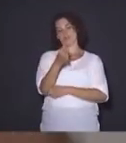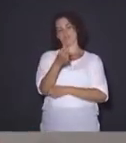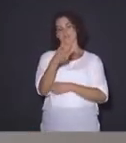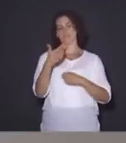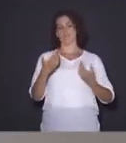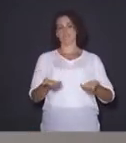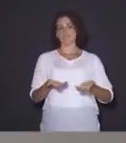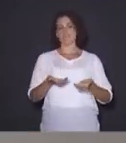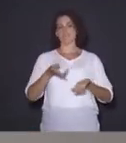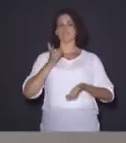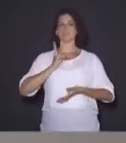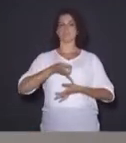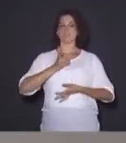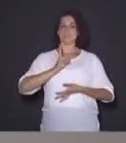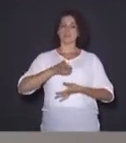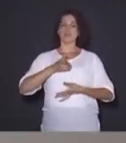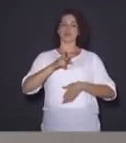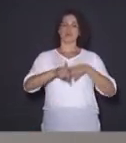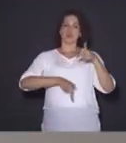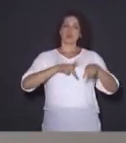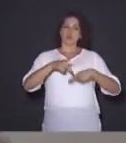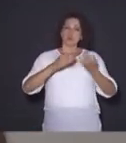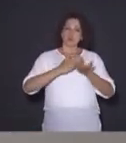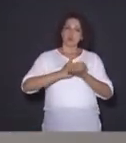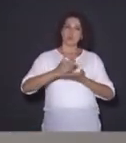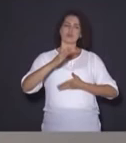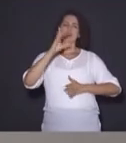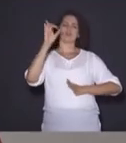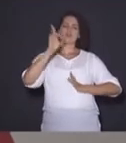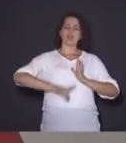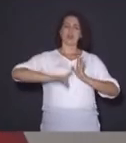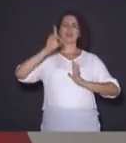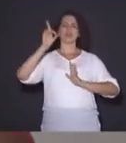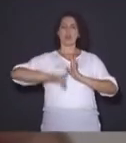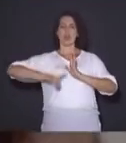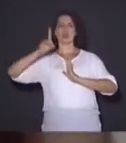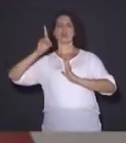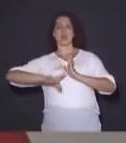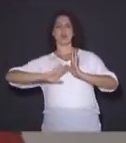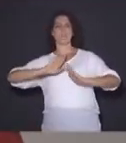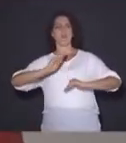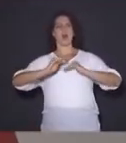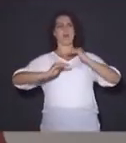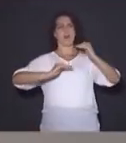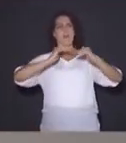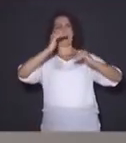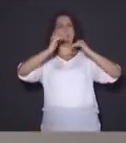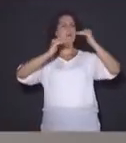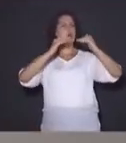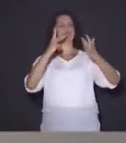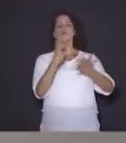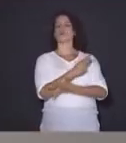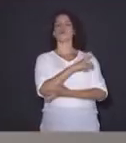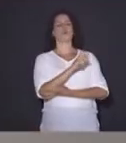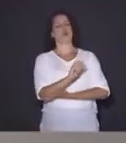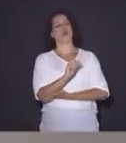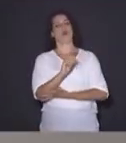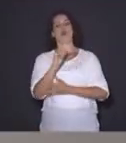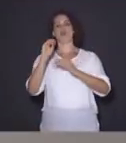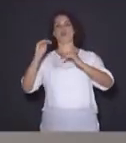ter direitos a implementar esses direitos à elite lança sobre o sistema